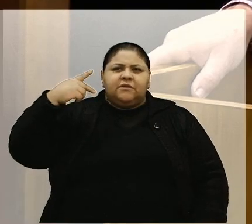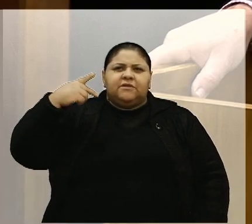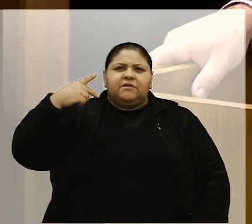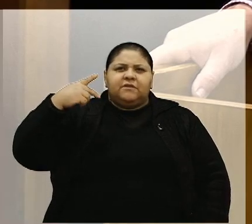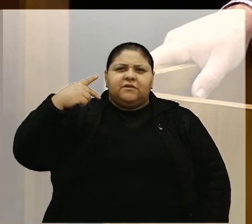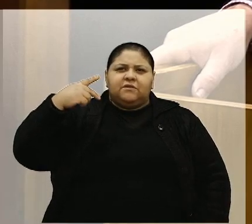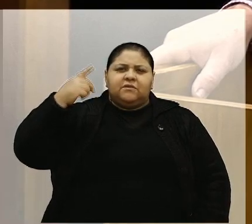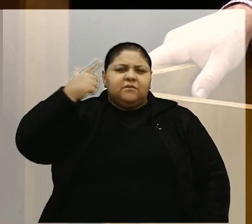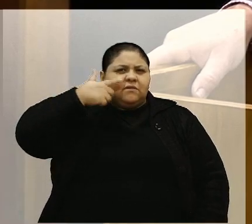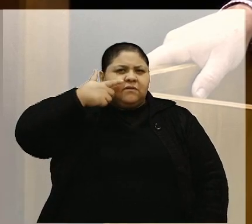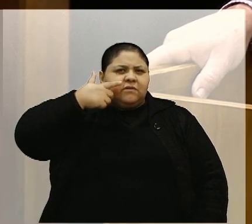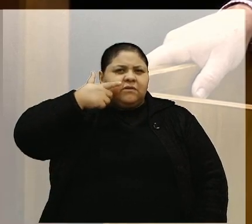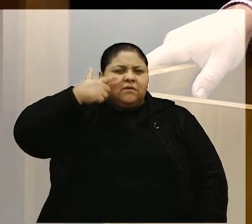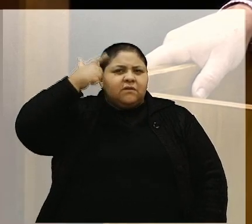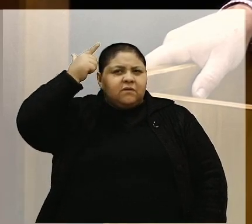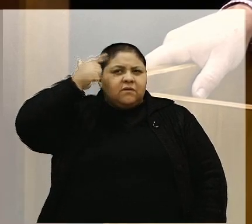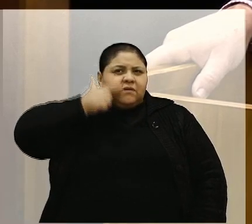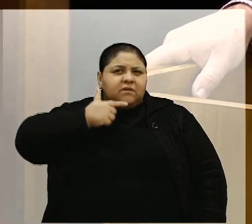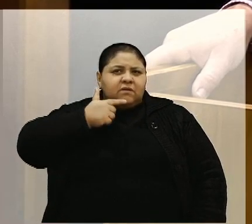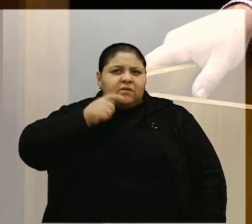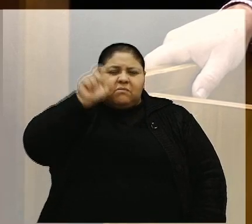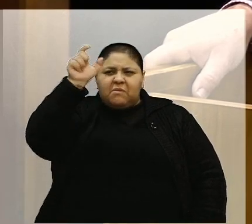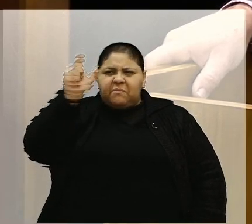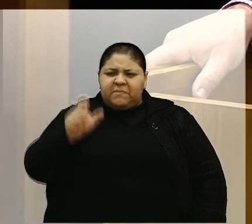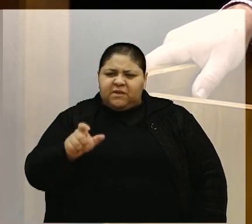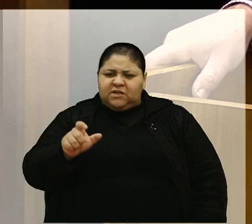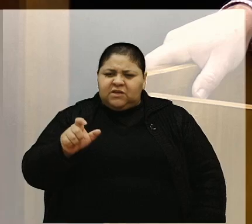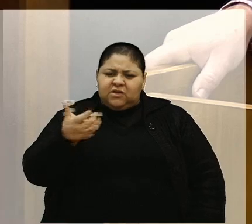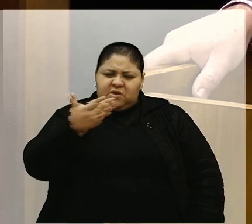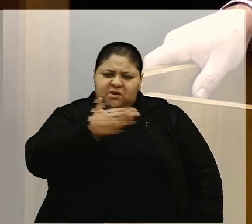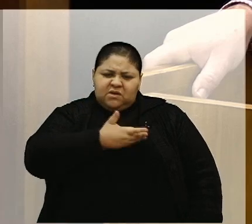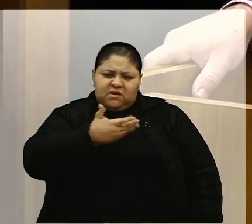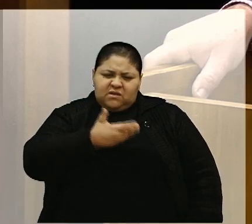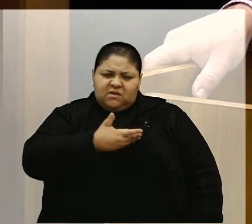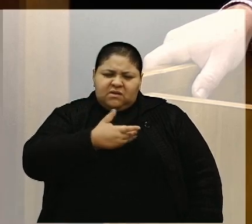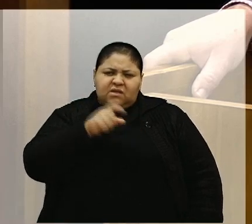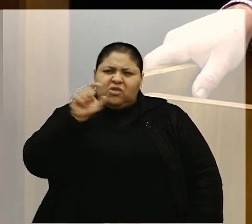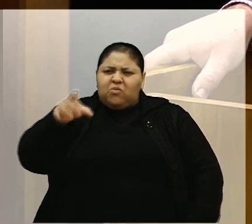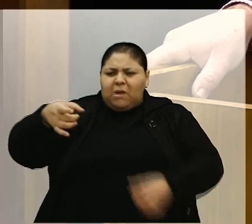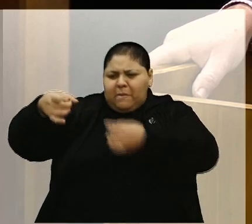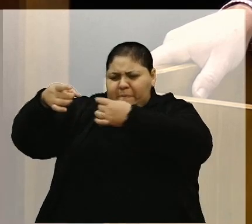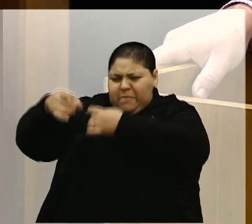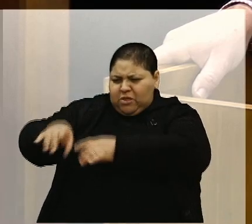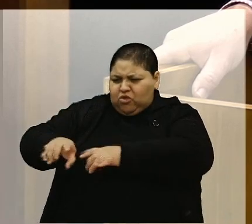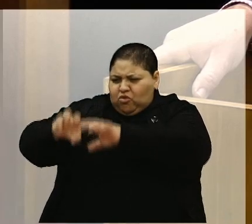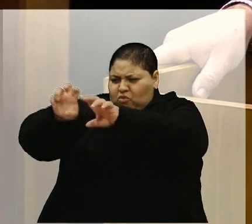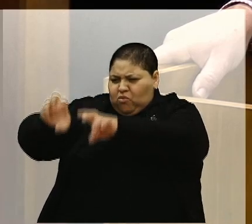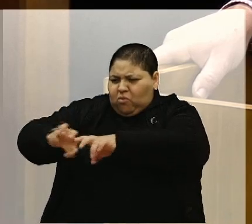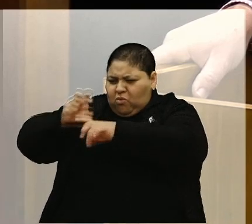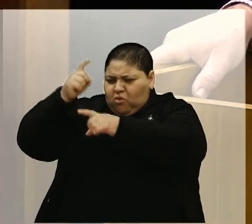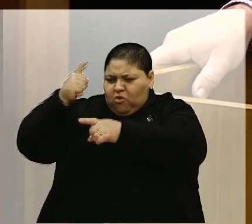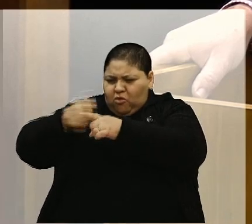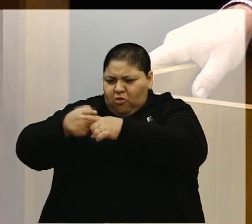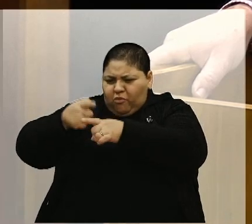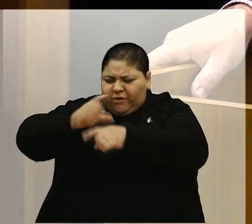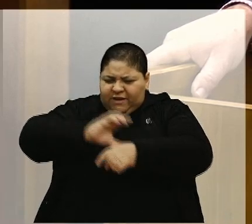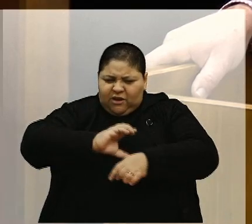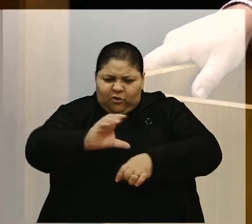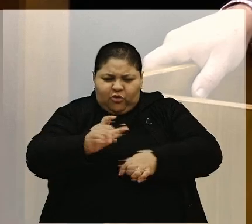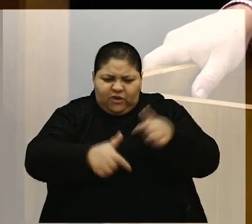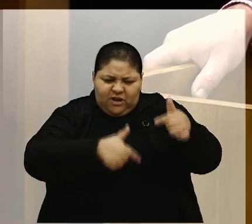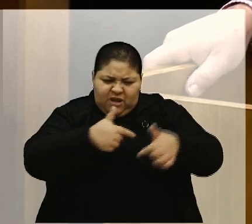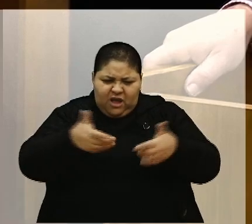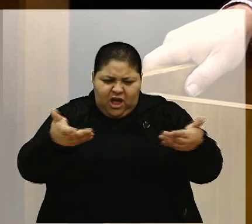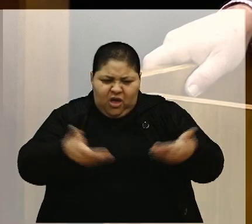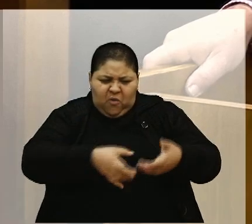Uma pessoa ainda que te chama de amigo e diz, tu abandonou o agricultor porque tu foi lá na coordenadoria, agora abandonou. E